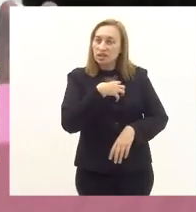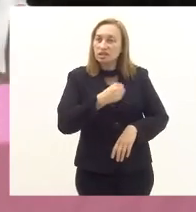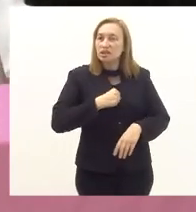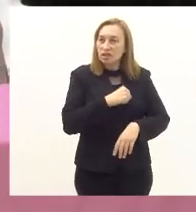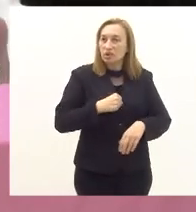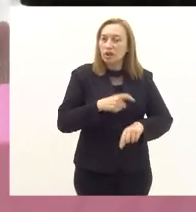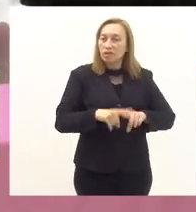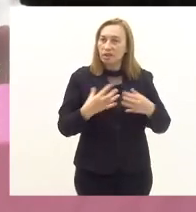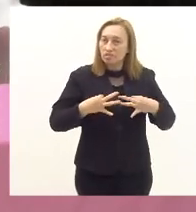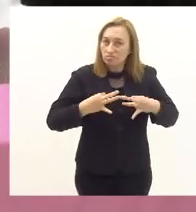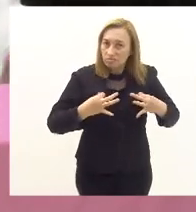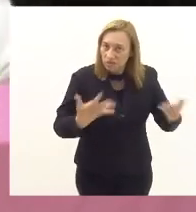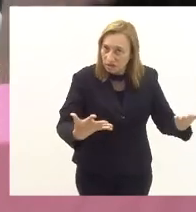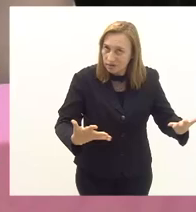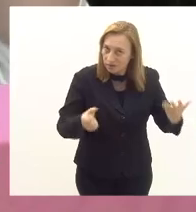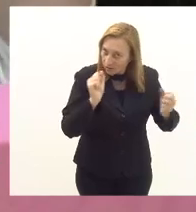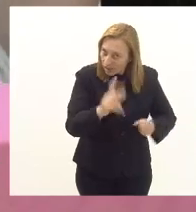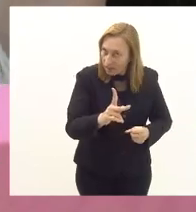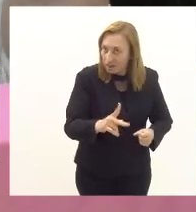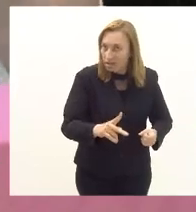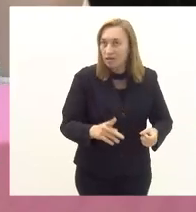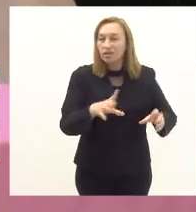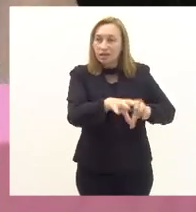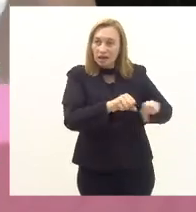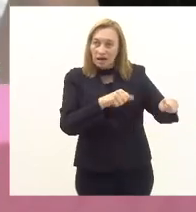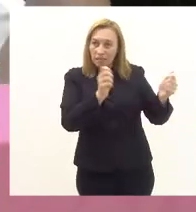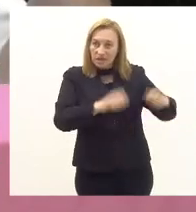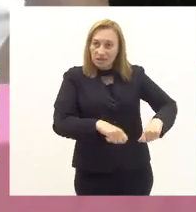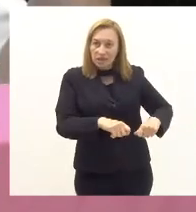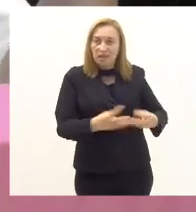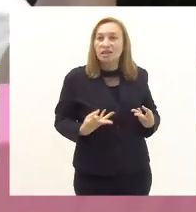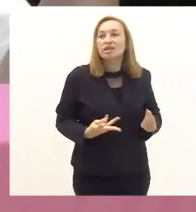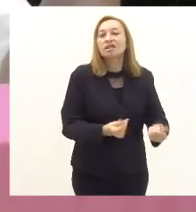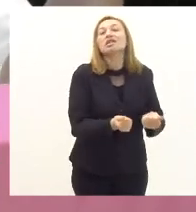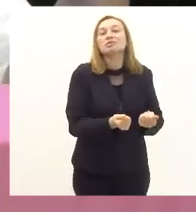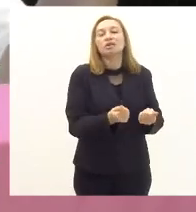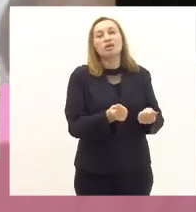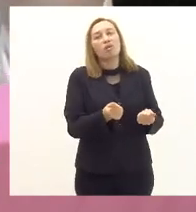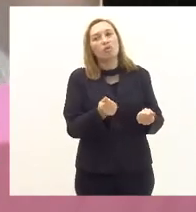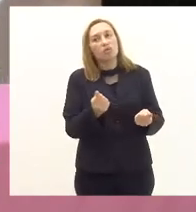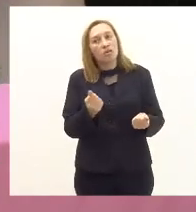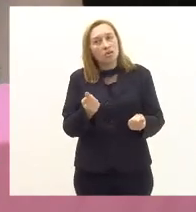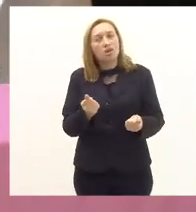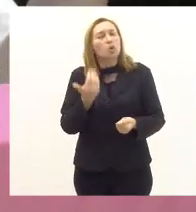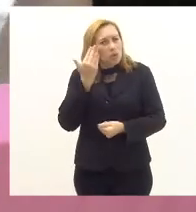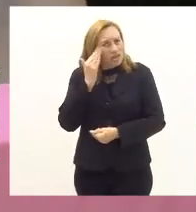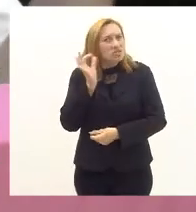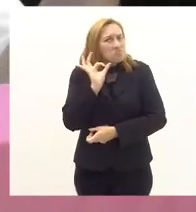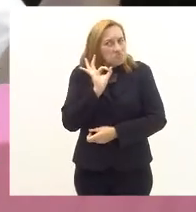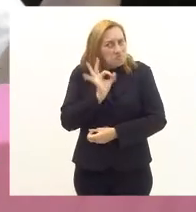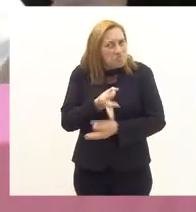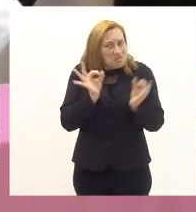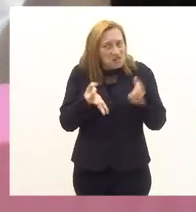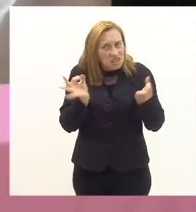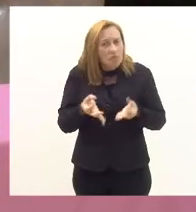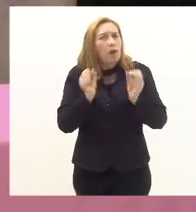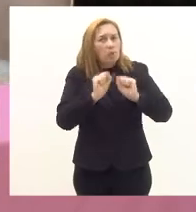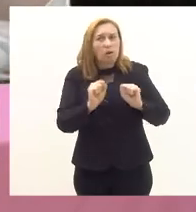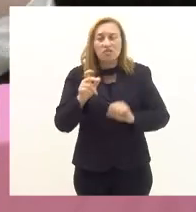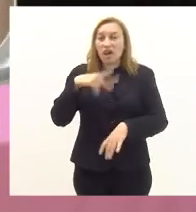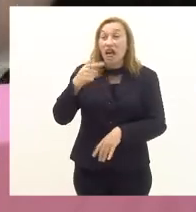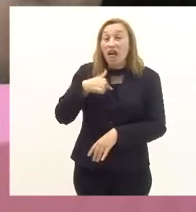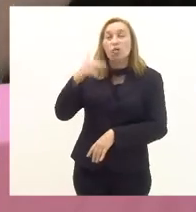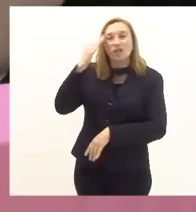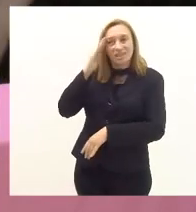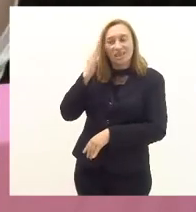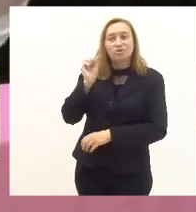à sua disposição. Tá? Capacitação e sensibilização. E eu entendo perfeitamente, pode falar mesmo, porque eu entendo, porque